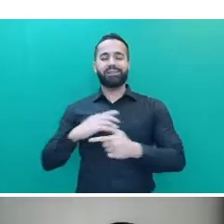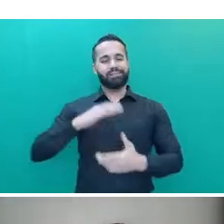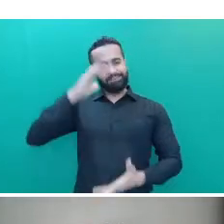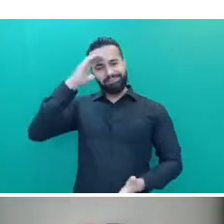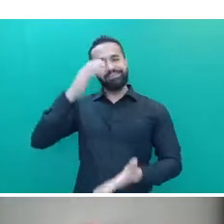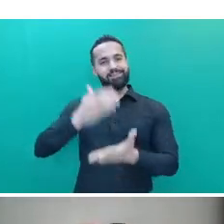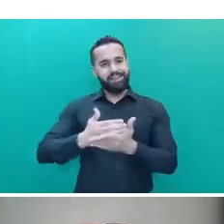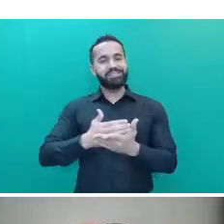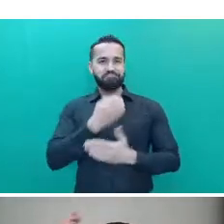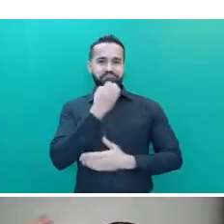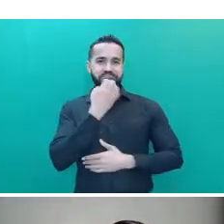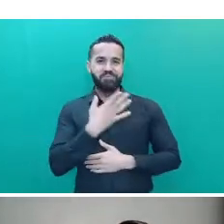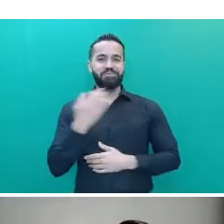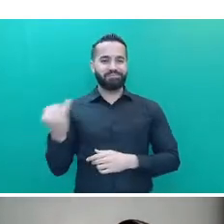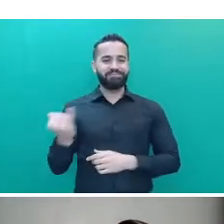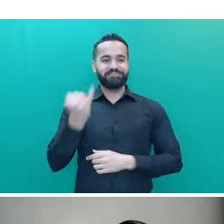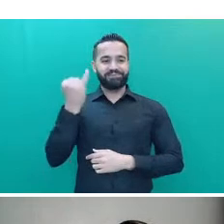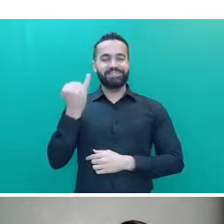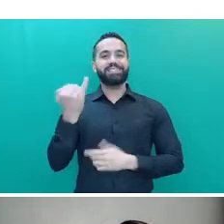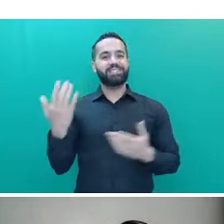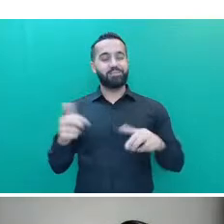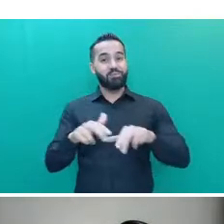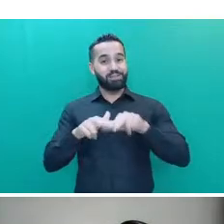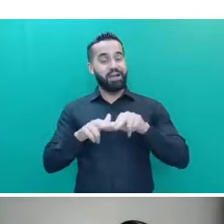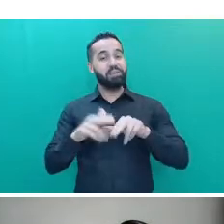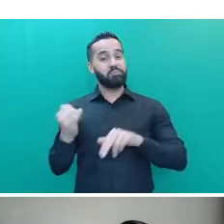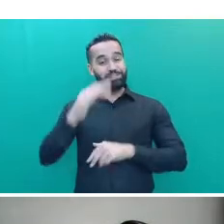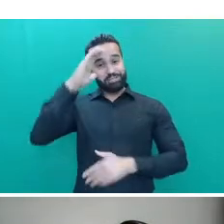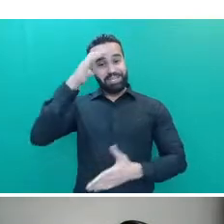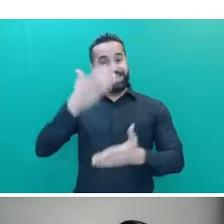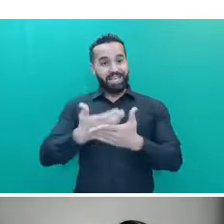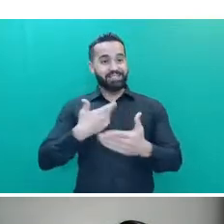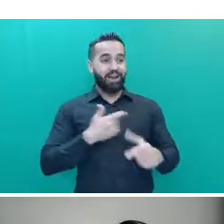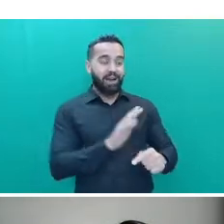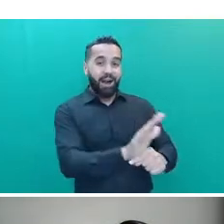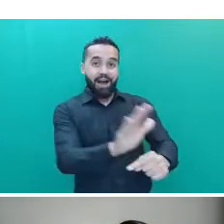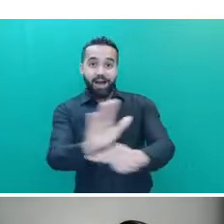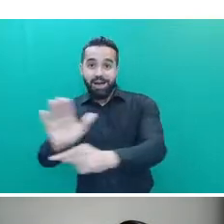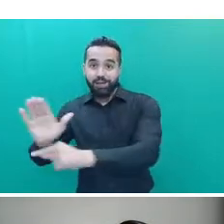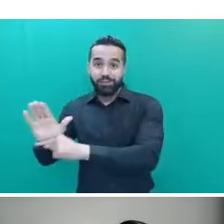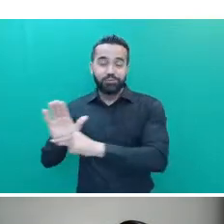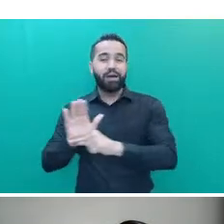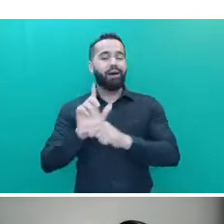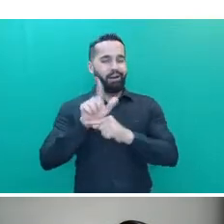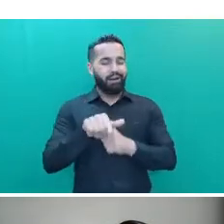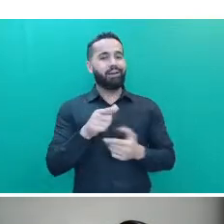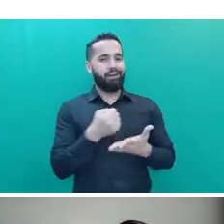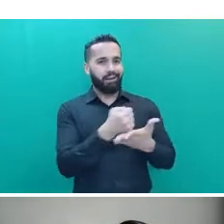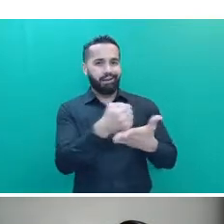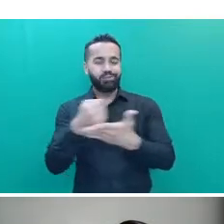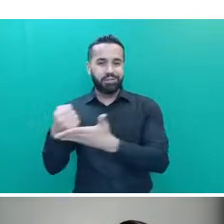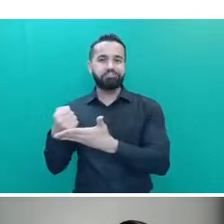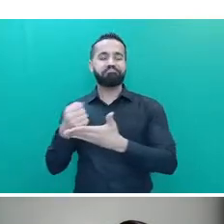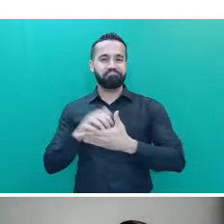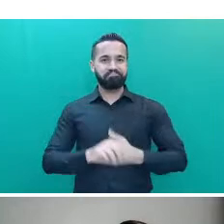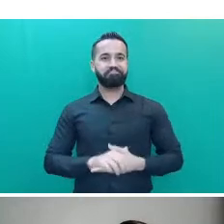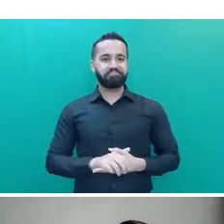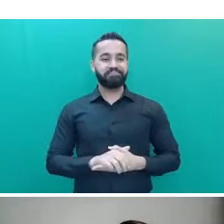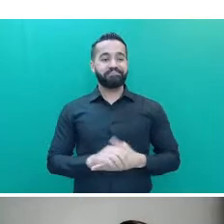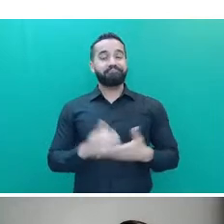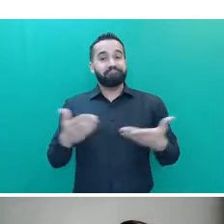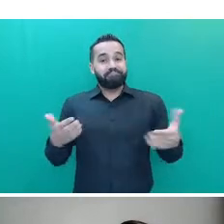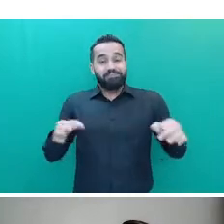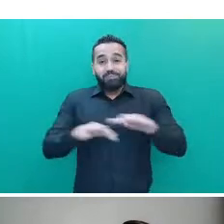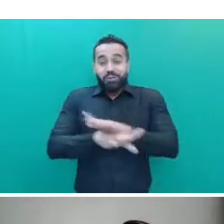eu sempre falo, meu lema de vida é servir e ser útil, então que eu consiga servir e ser útil onde eu estiver e aqui na universidade seja. Enfim, falei